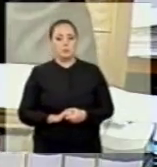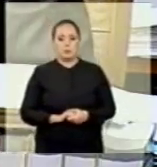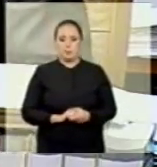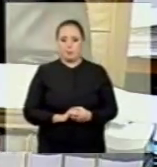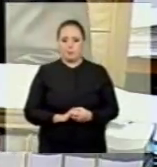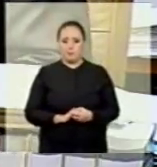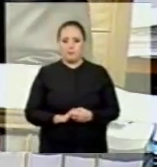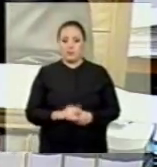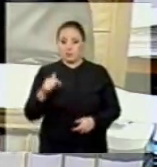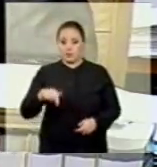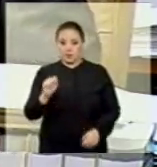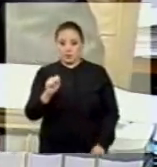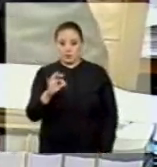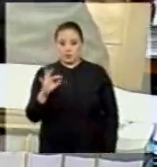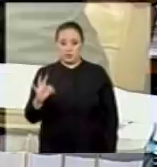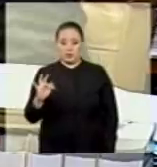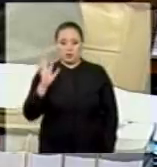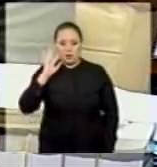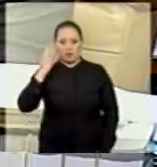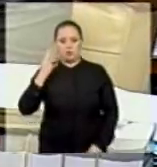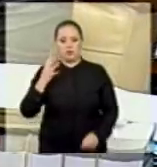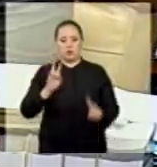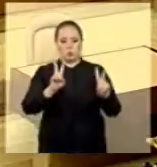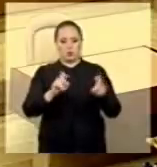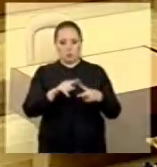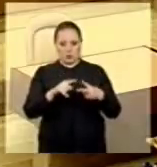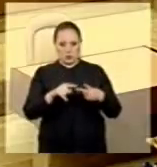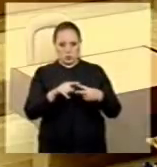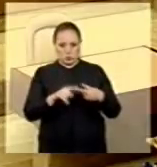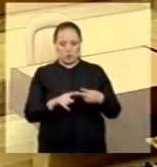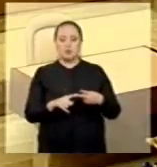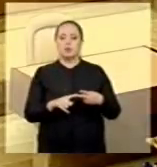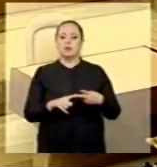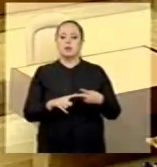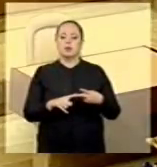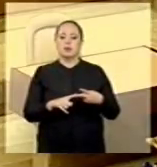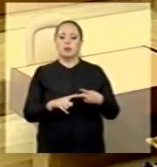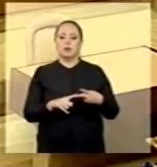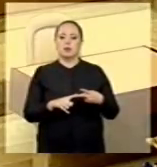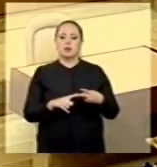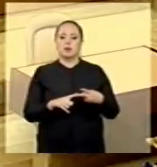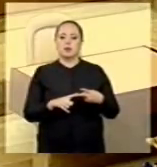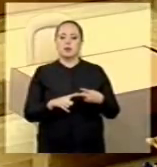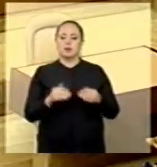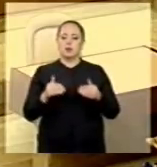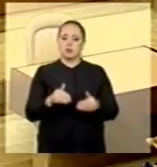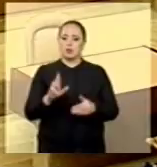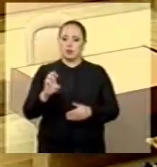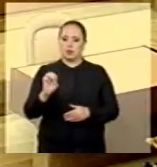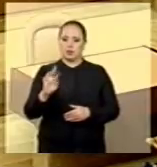o Supremo Tribunal Federal, ao resolver aquelas questões de ordem, restringiu o alcance de